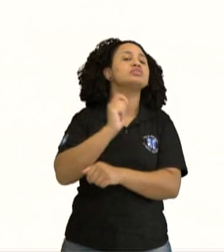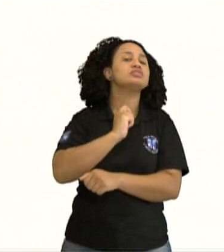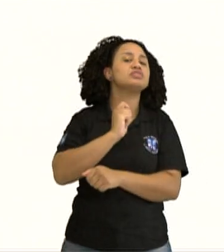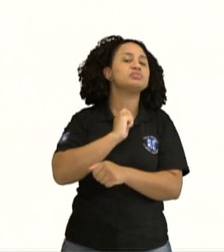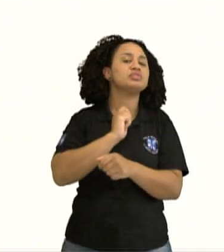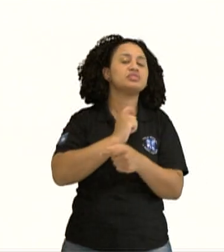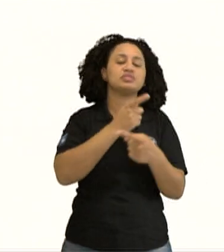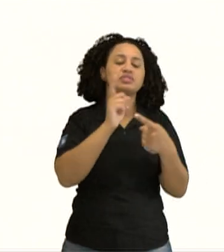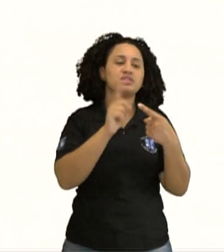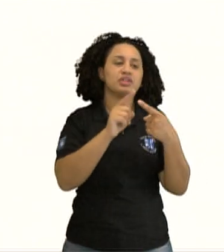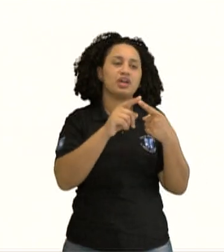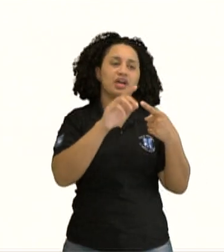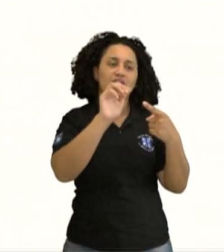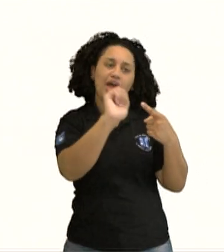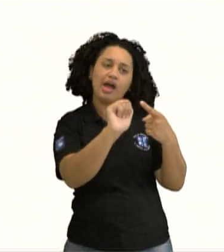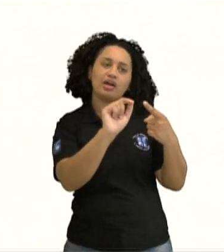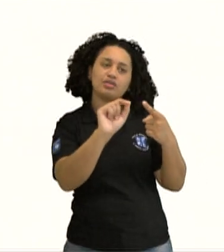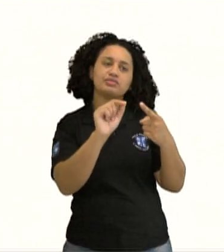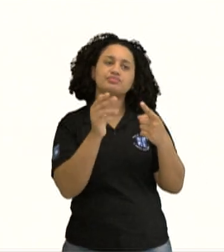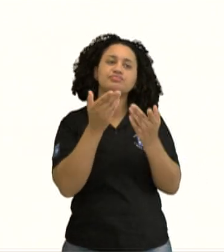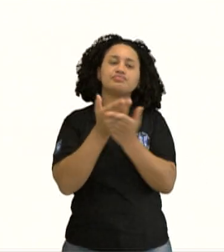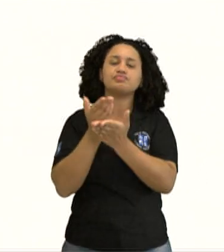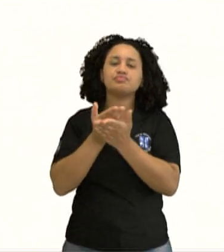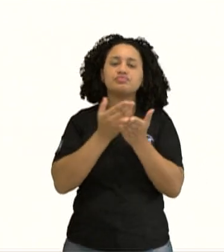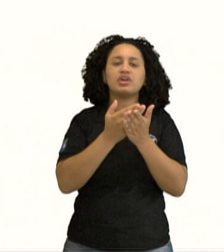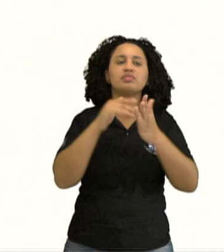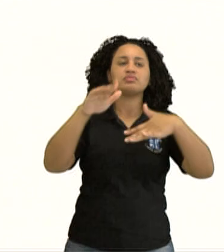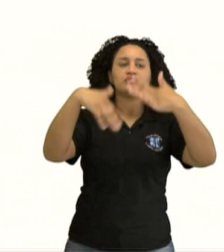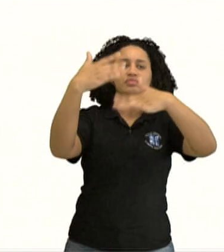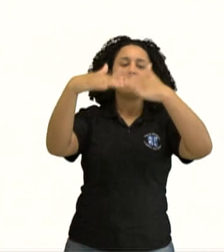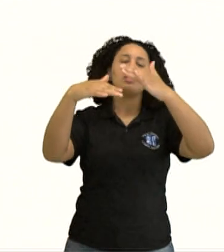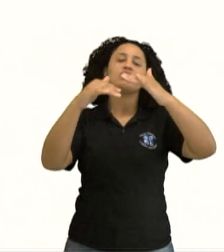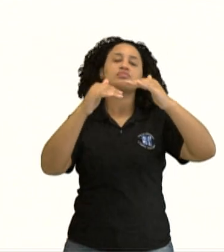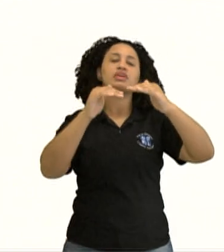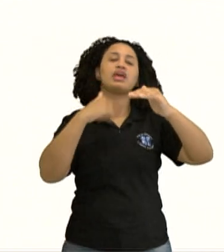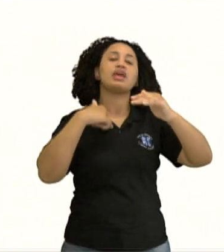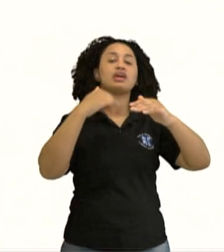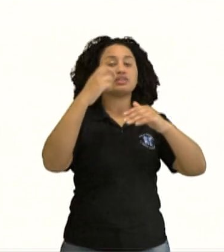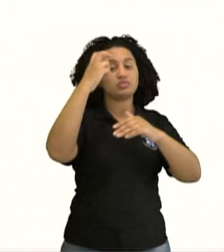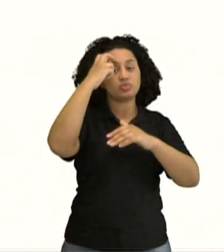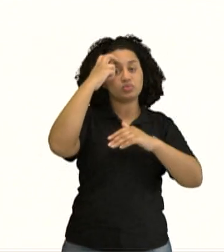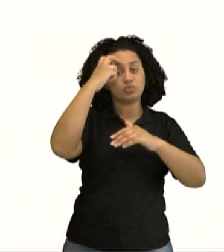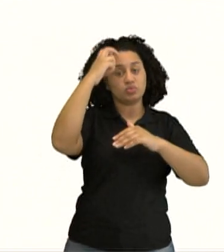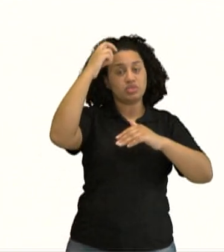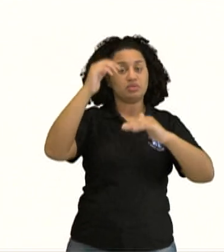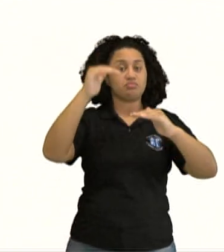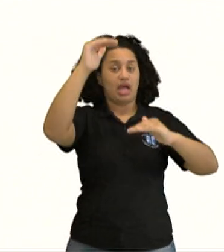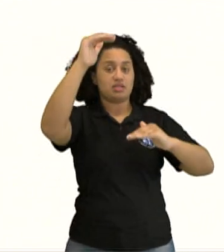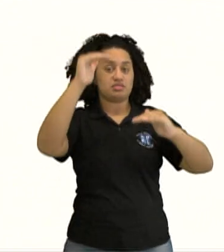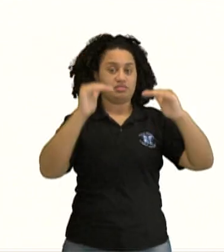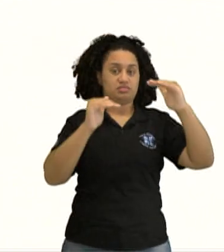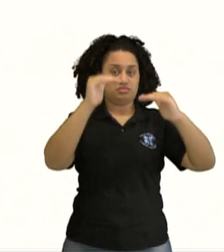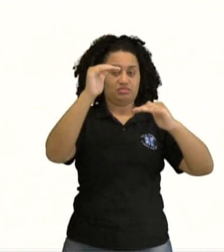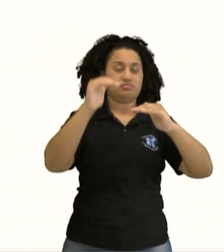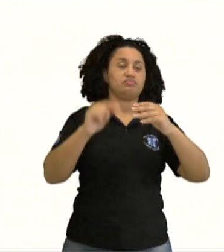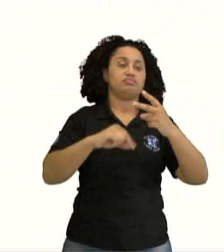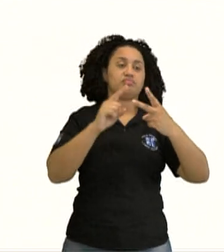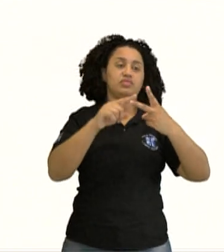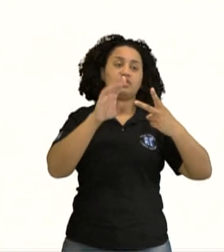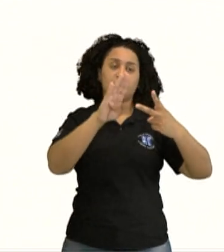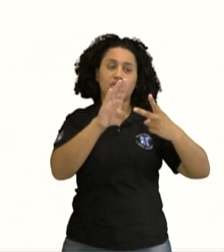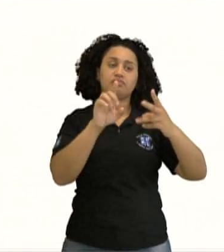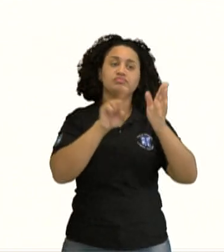antropologia? A. É estudar a evolução e a superioridade das culturas?